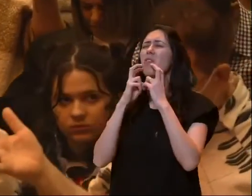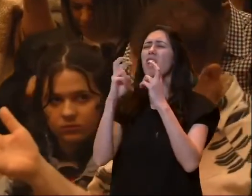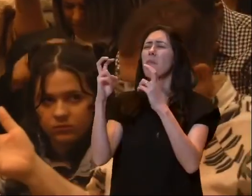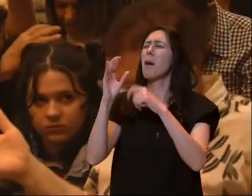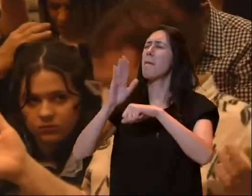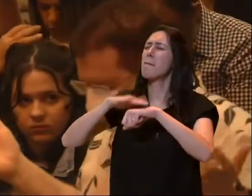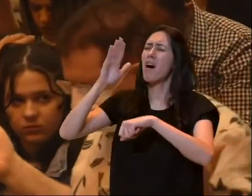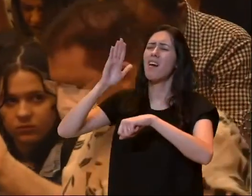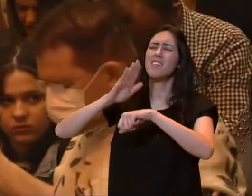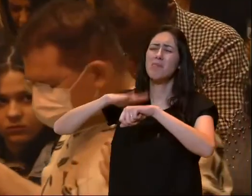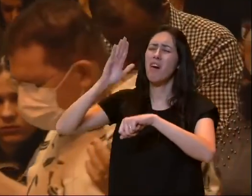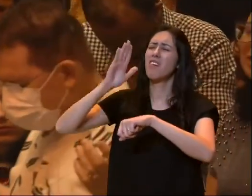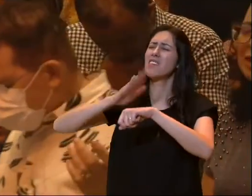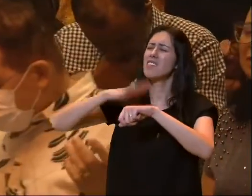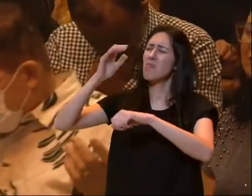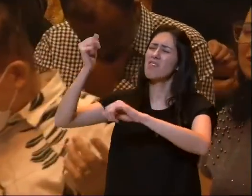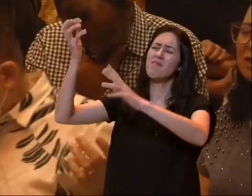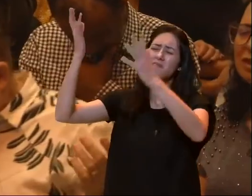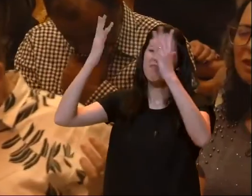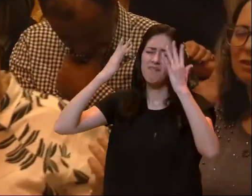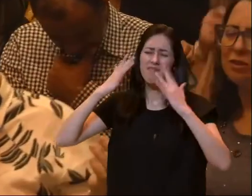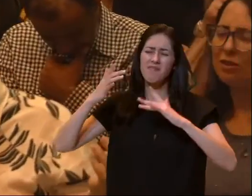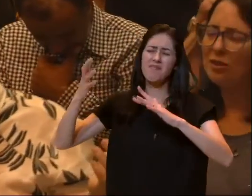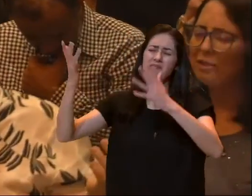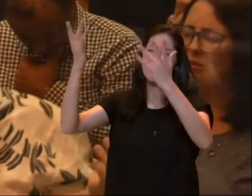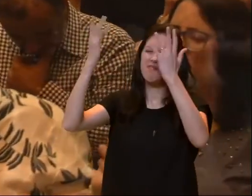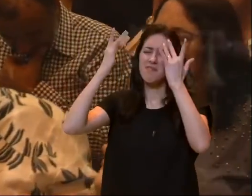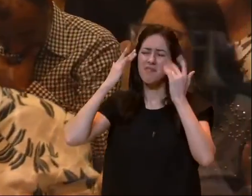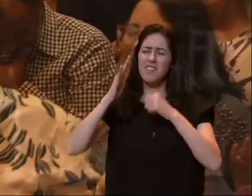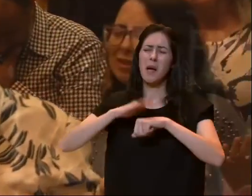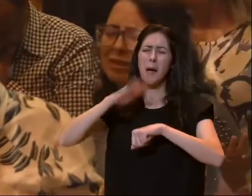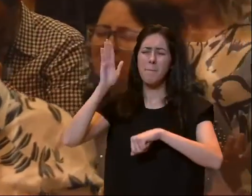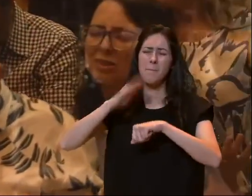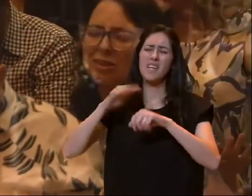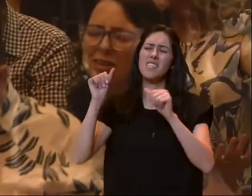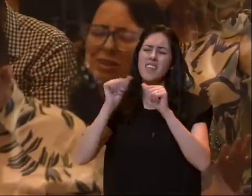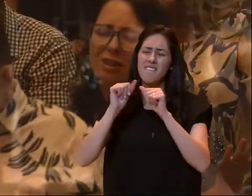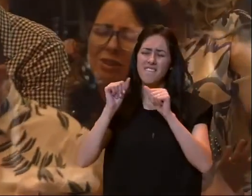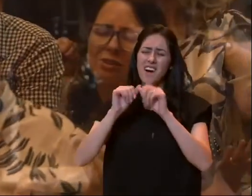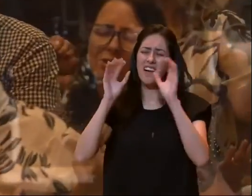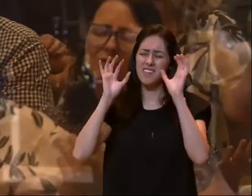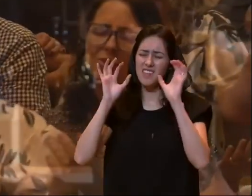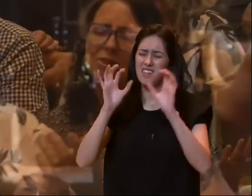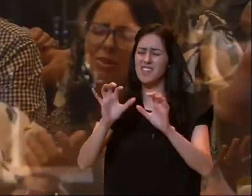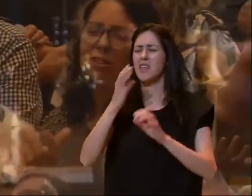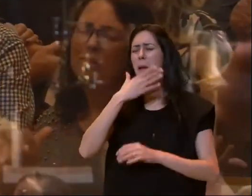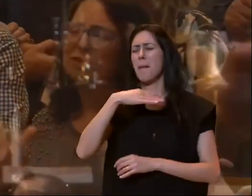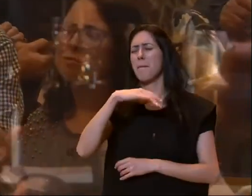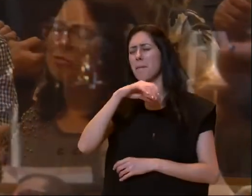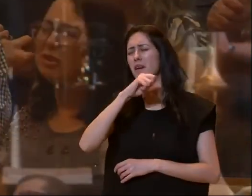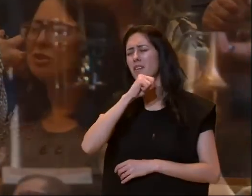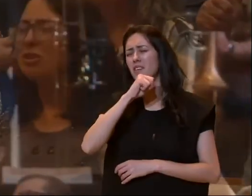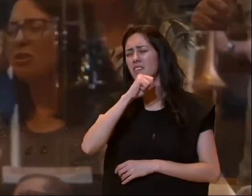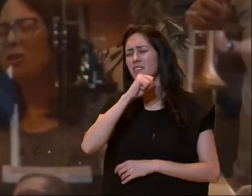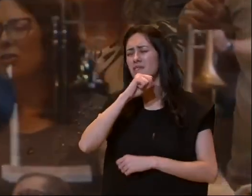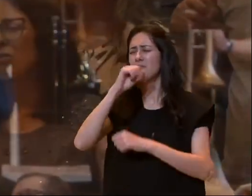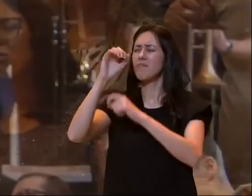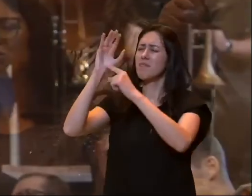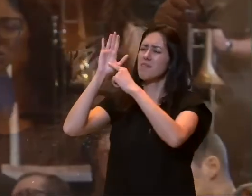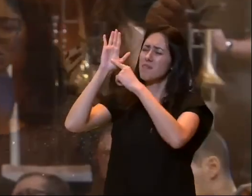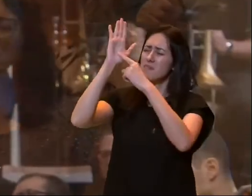Ti, mais de Ti. Faz assim, Pai, revela a